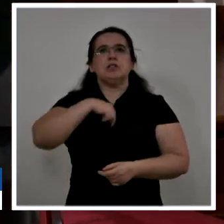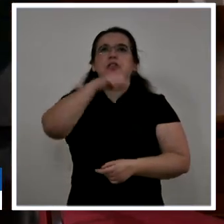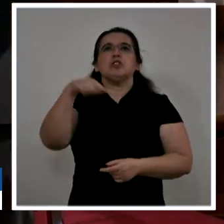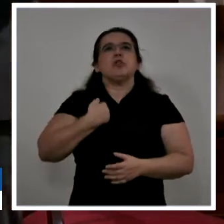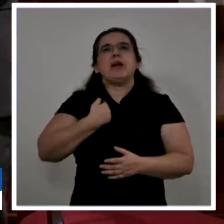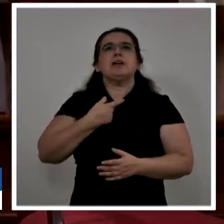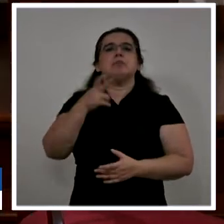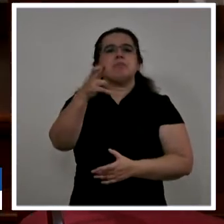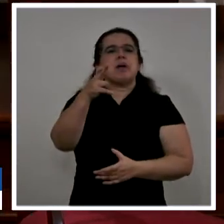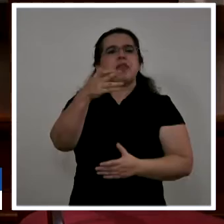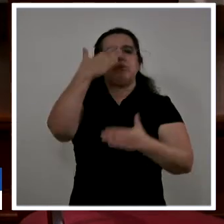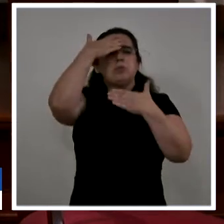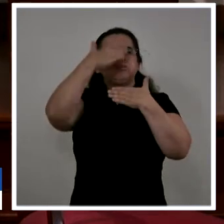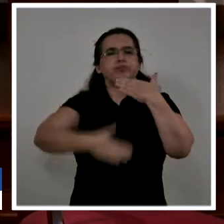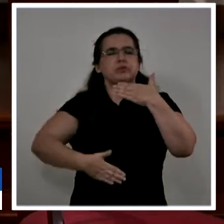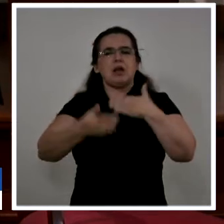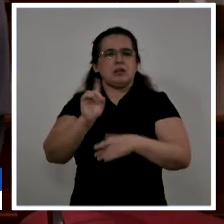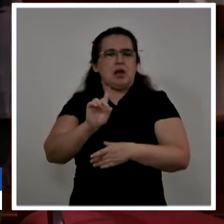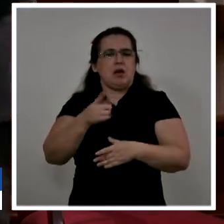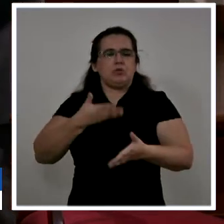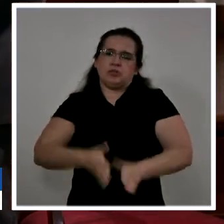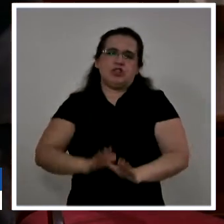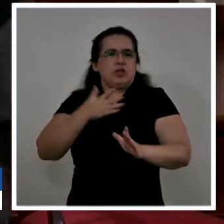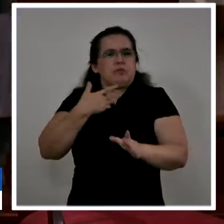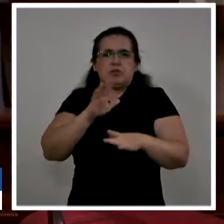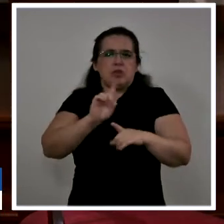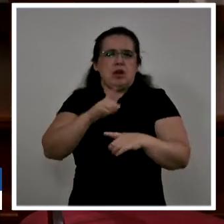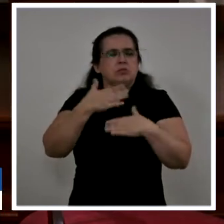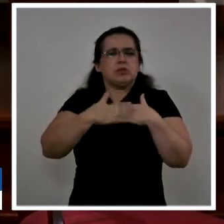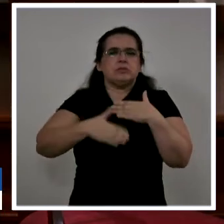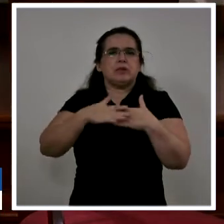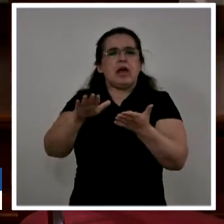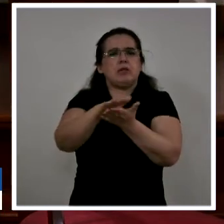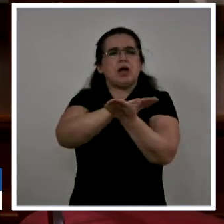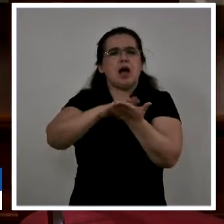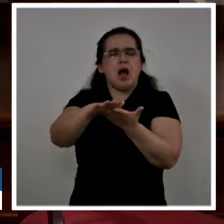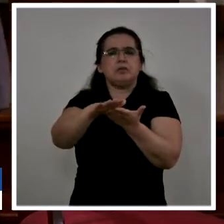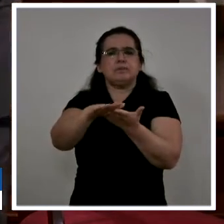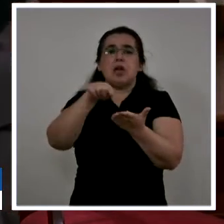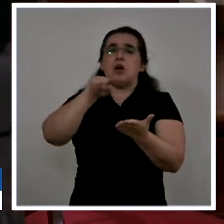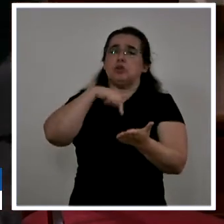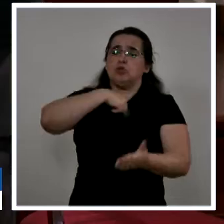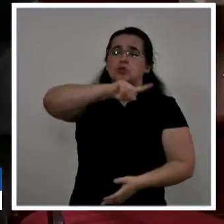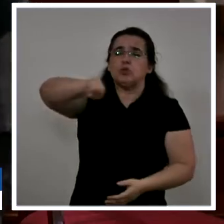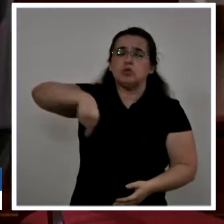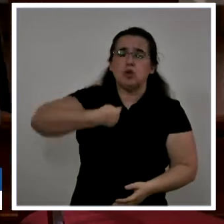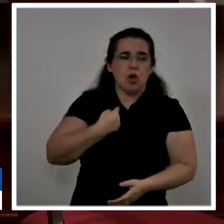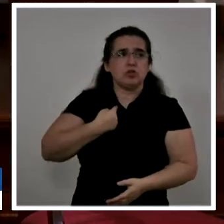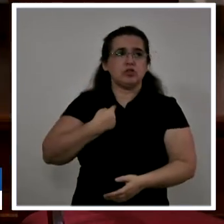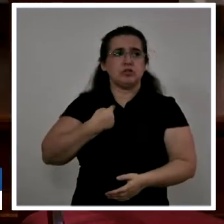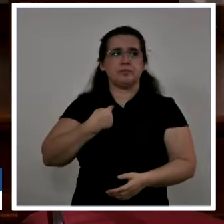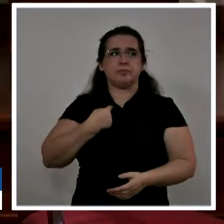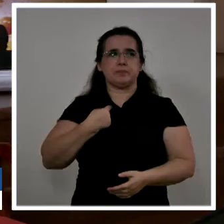rasa, como se costuma dizer, quando nascemos. We are born with, to one degree or another, nós já nascemos até certo ponto,